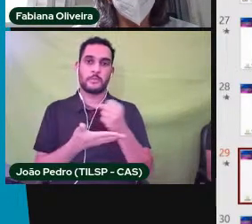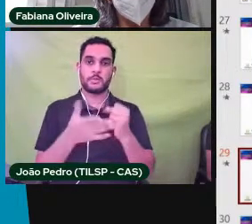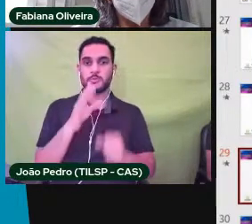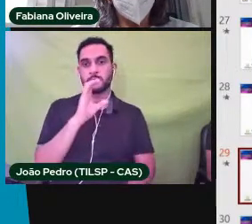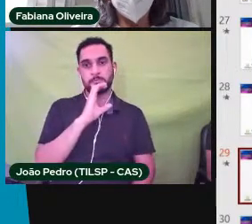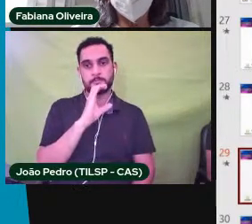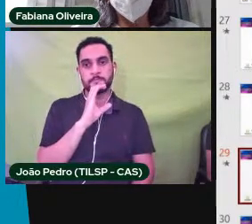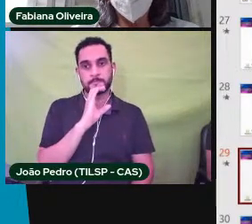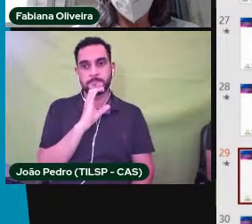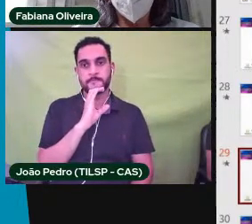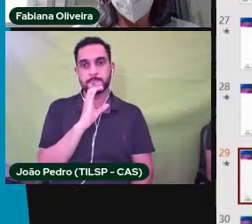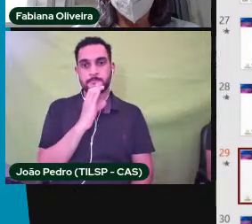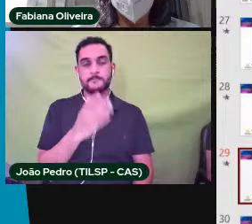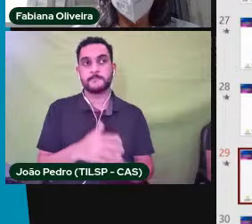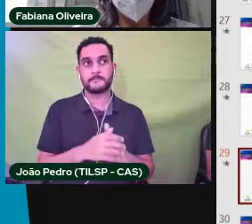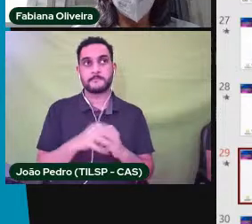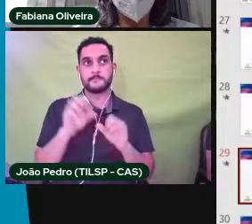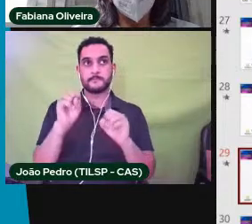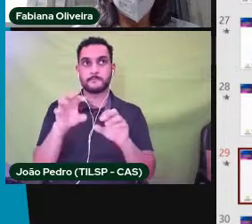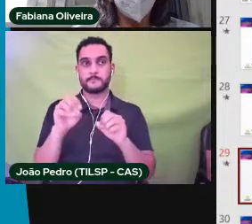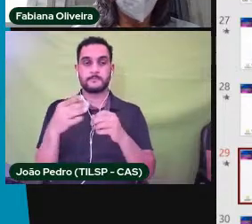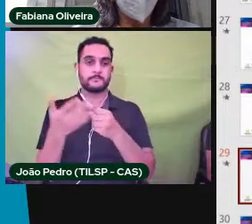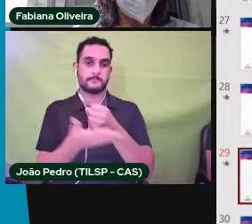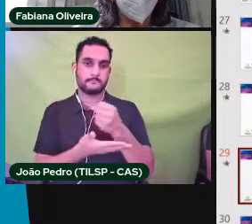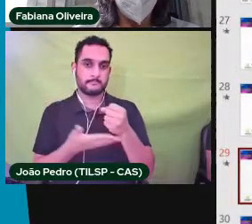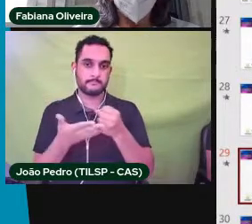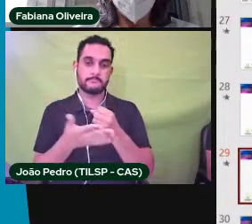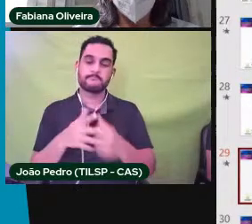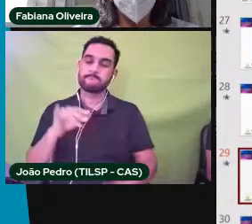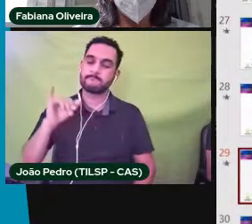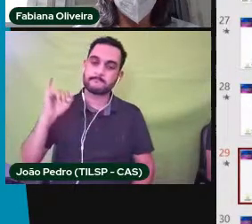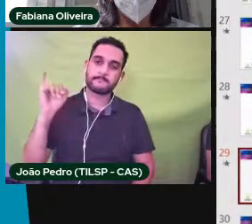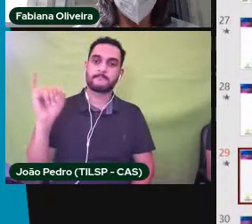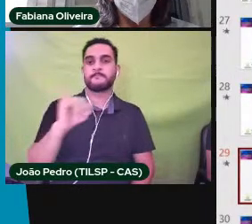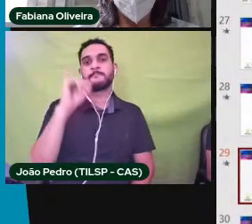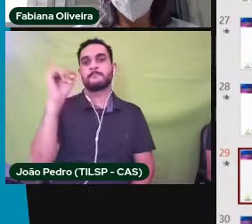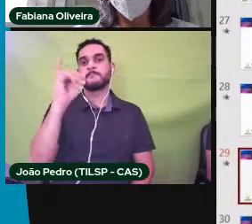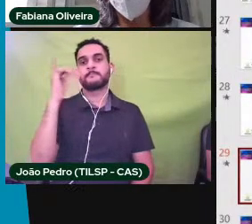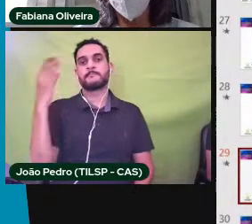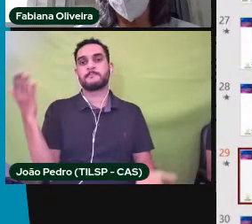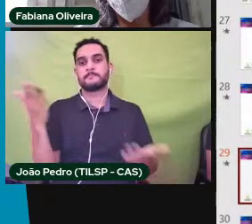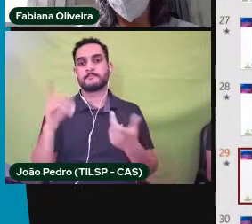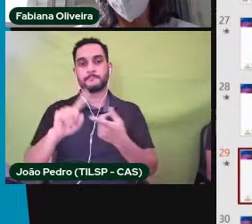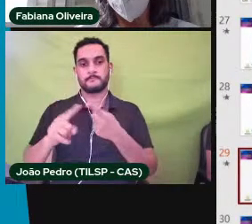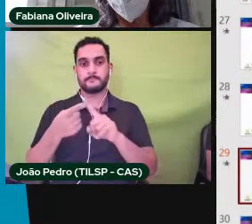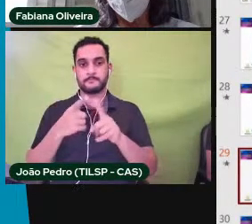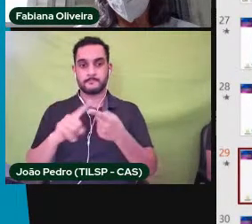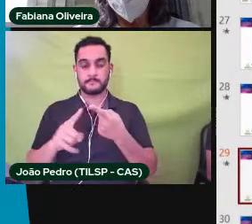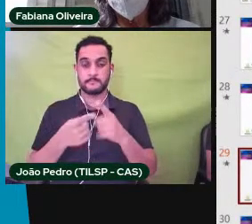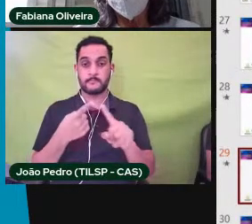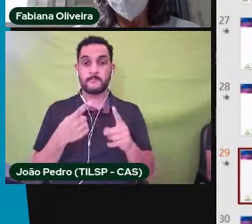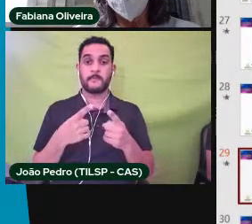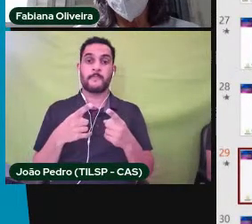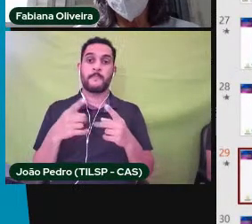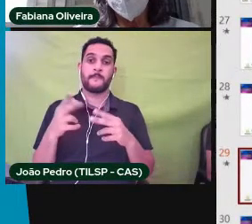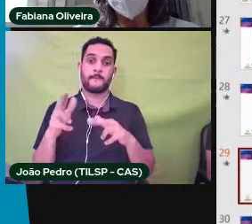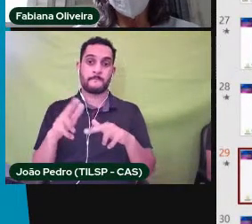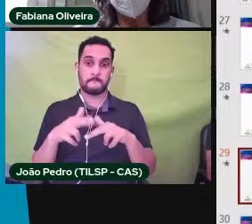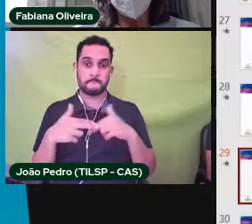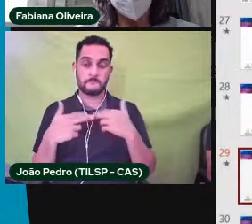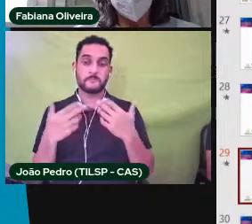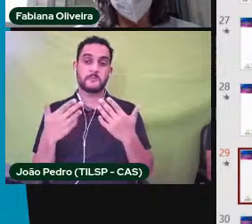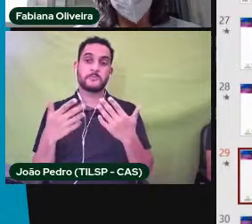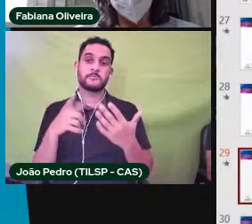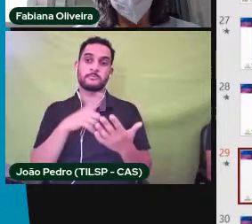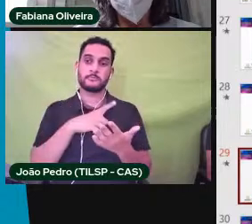conhecimento. A educação básica é considerada tão importante pelo mundo nessas discussões, por isso foi motivo de estudos e